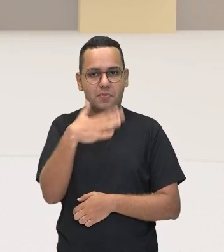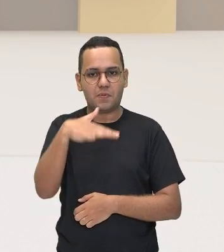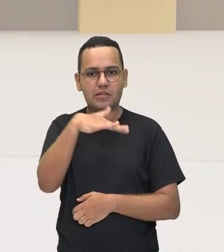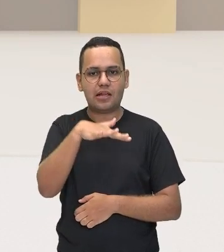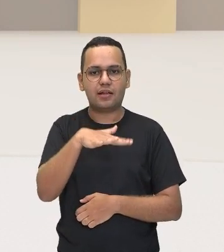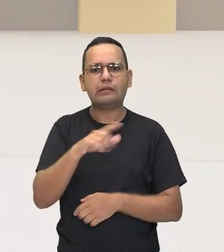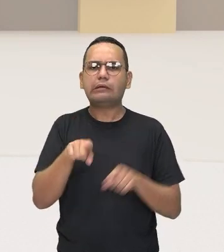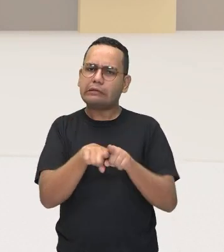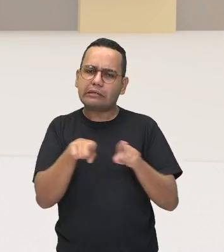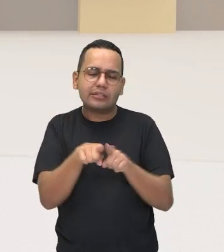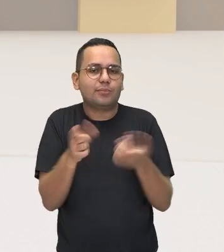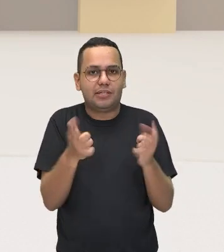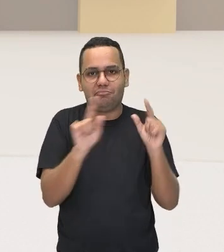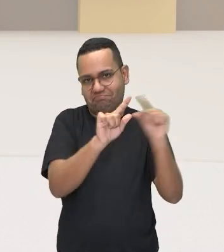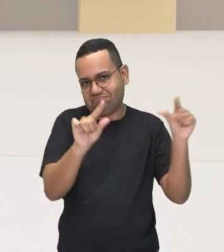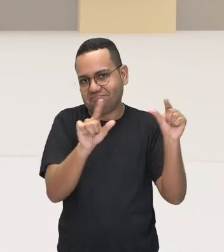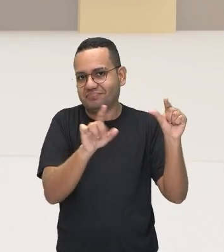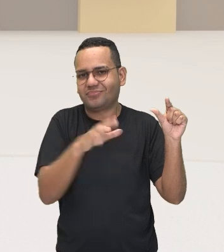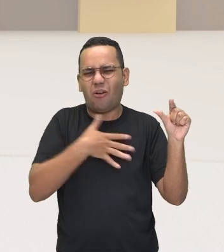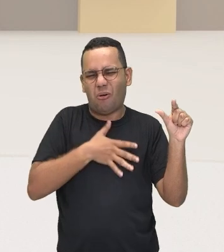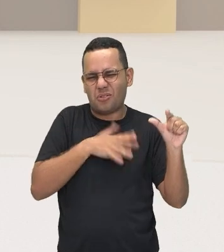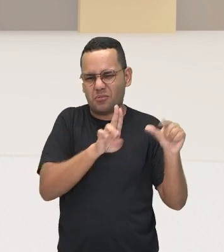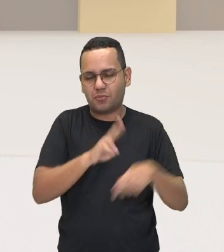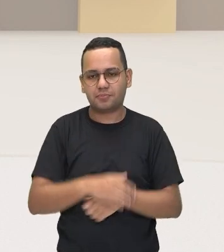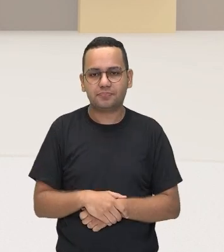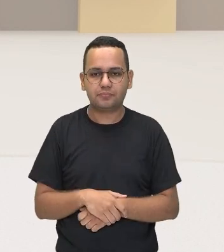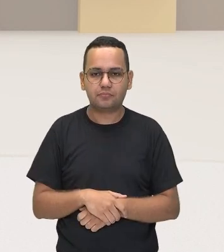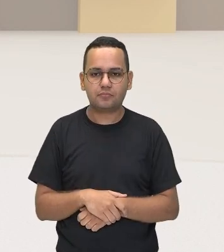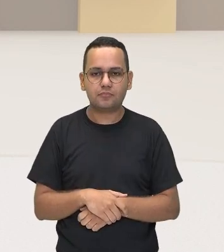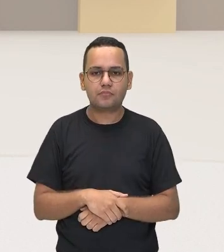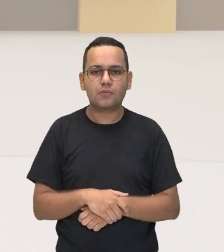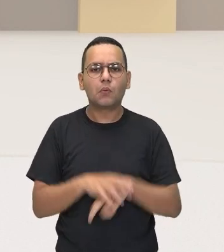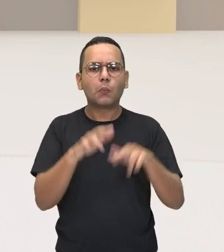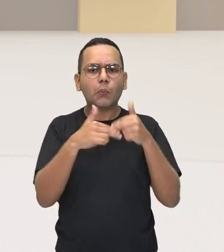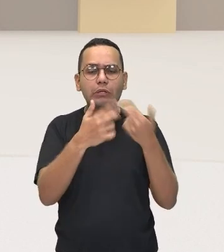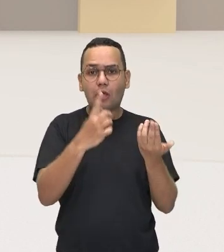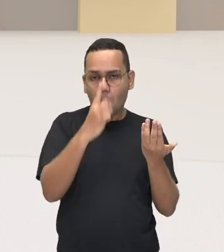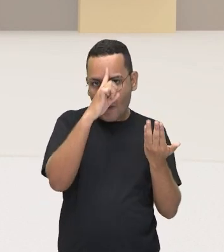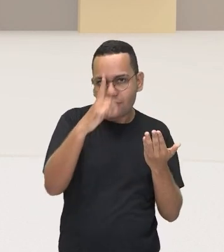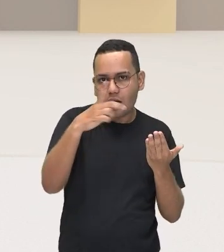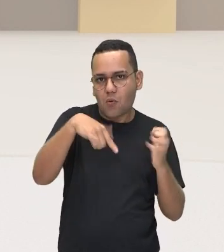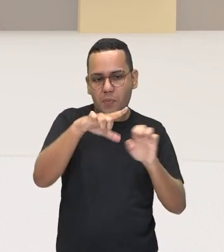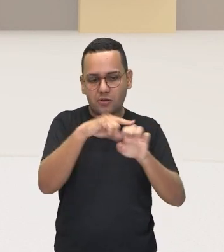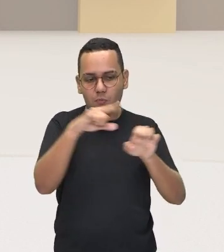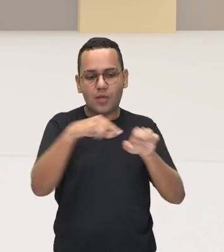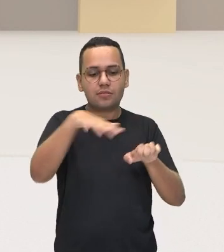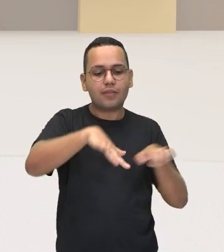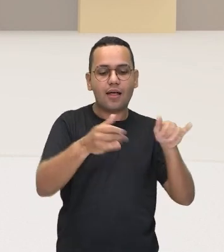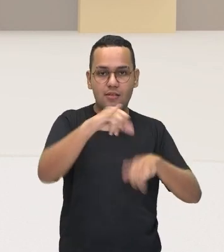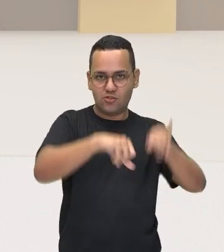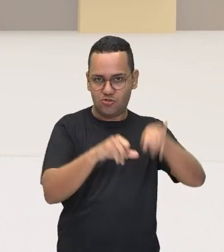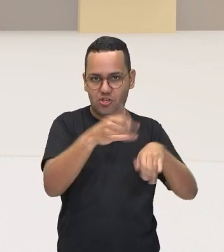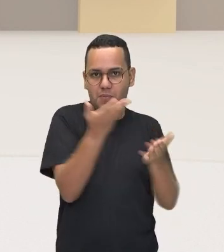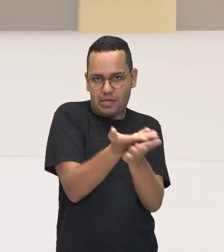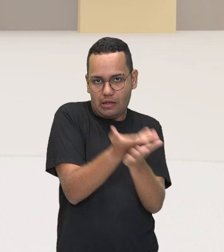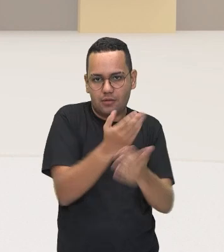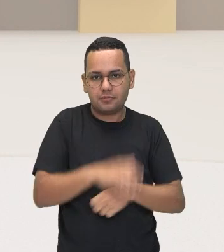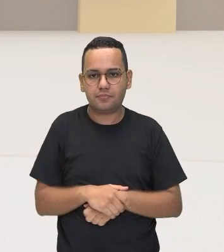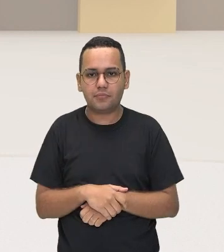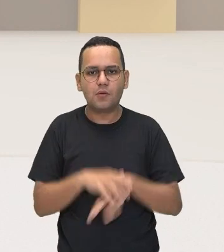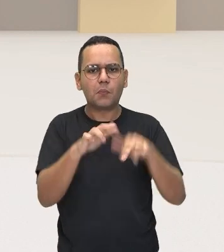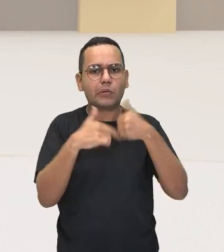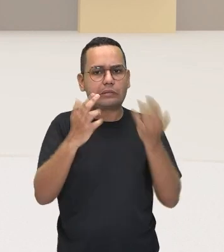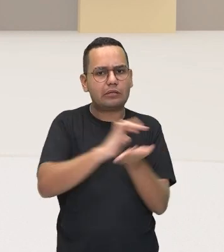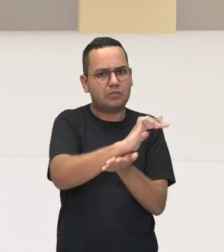se apresentar, idealizou seu empreendimento em uma aula de química na escola e atualmente produz uma variedade de